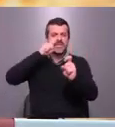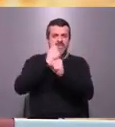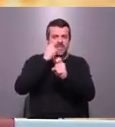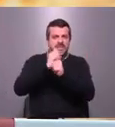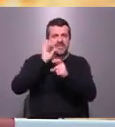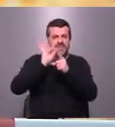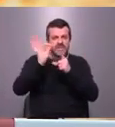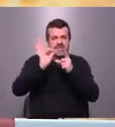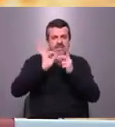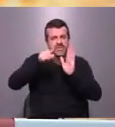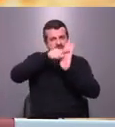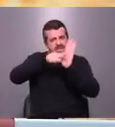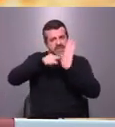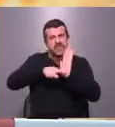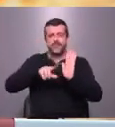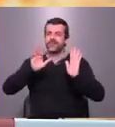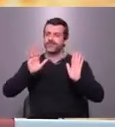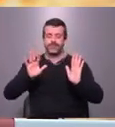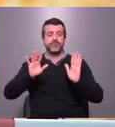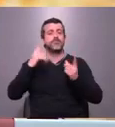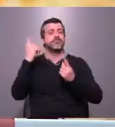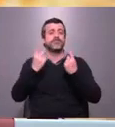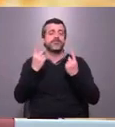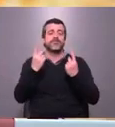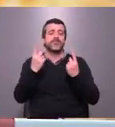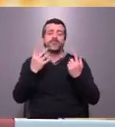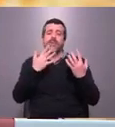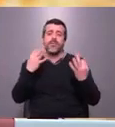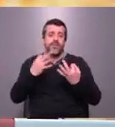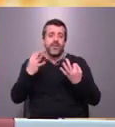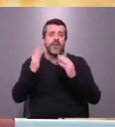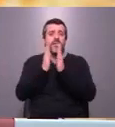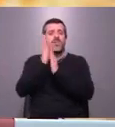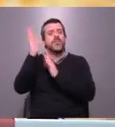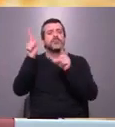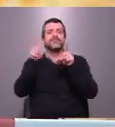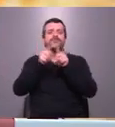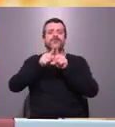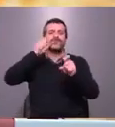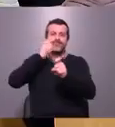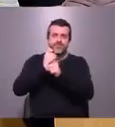mandamentos. Embora muitas vezes não o digamos assim, a verdade é que sentimos Deus como um peso.